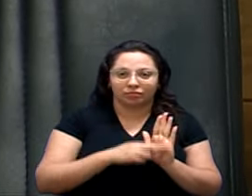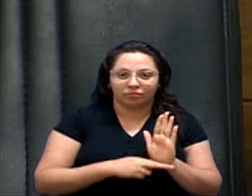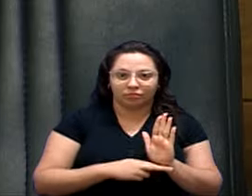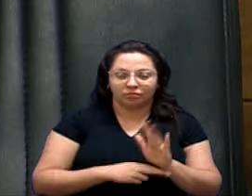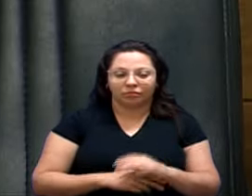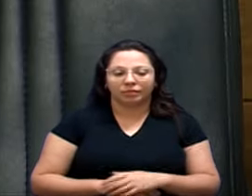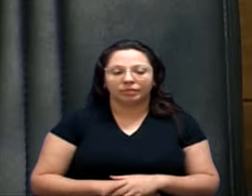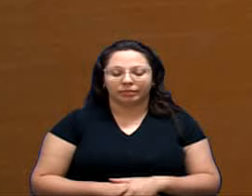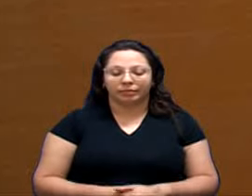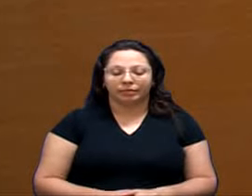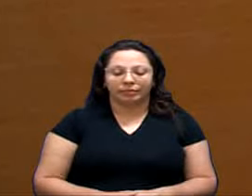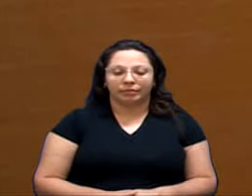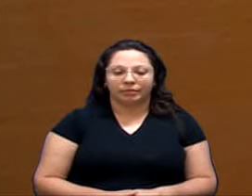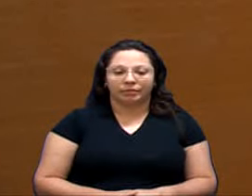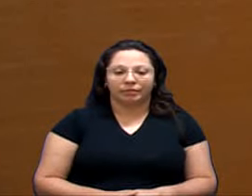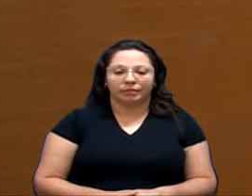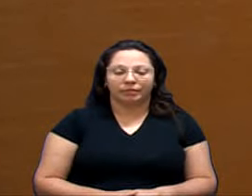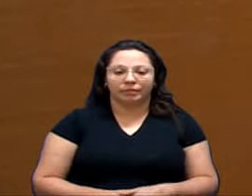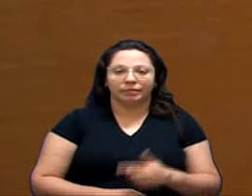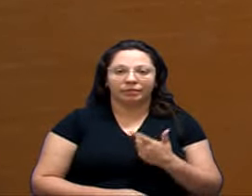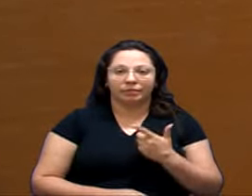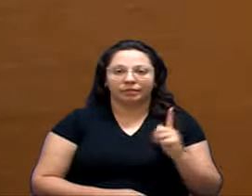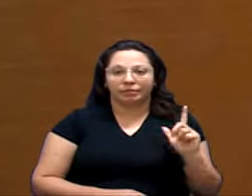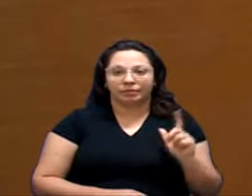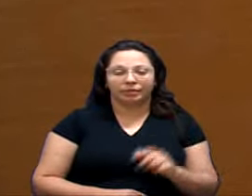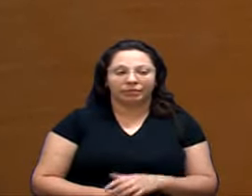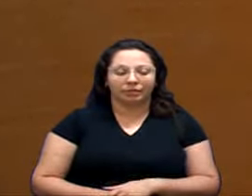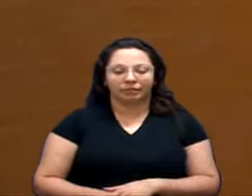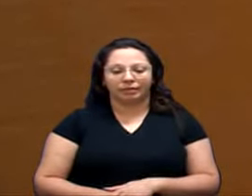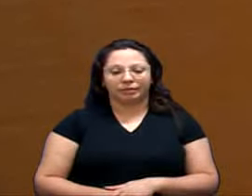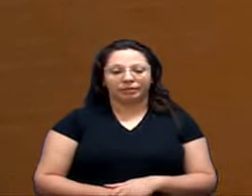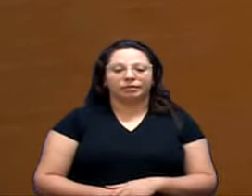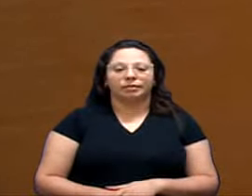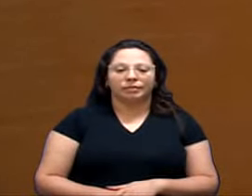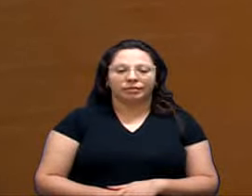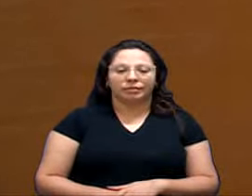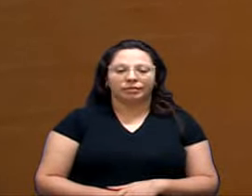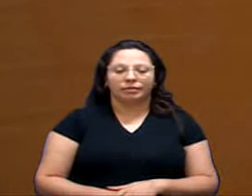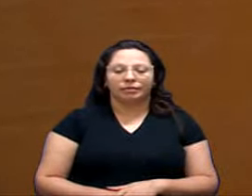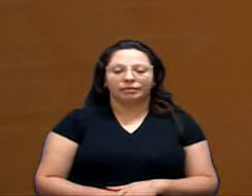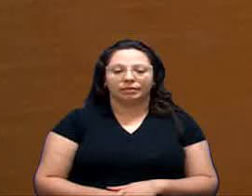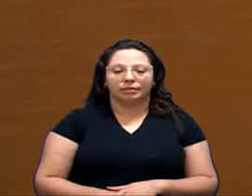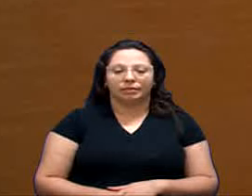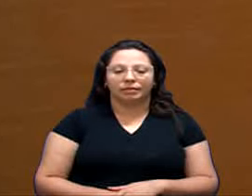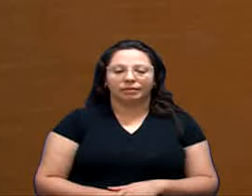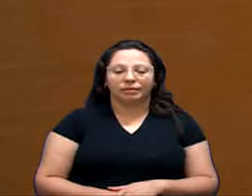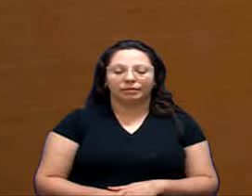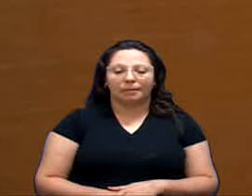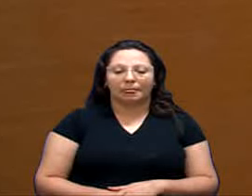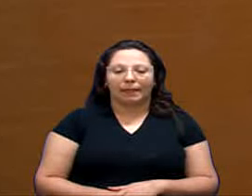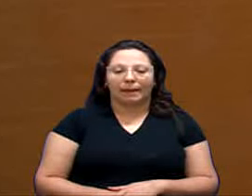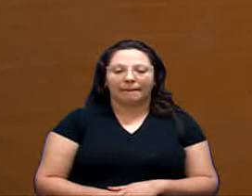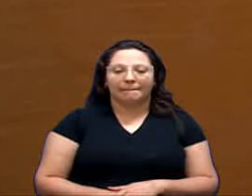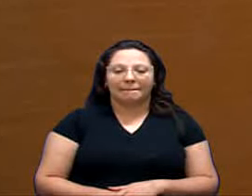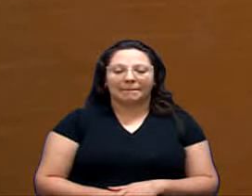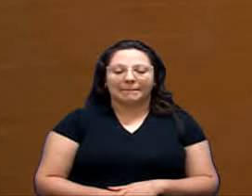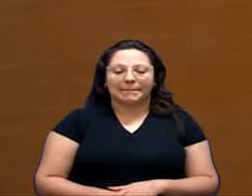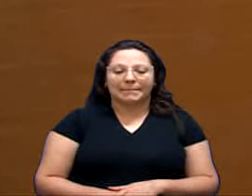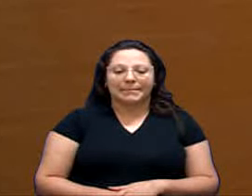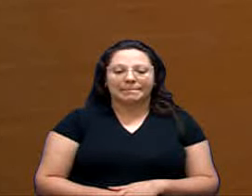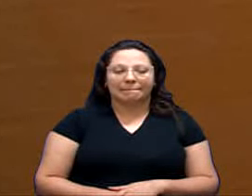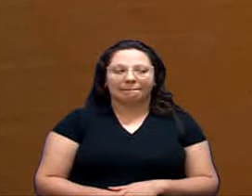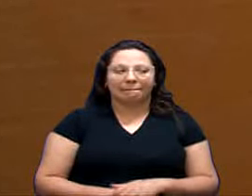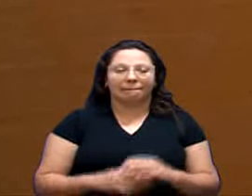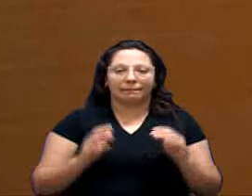cidade Qual o próximo inscrito aqui dentro do plenário então lá